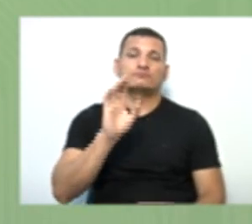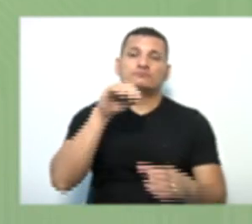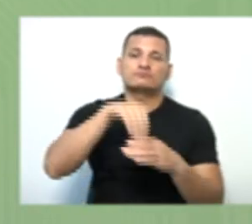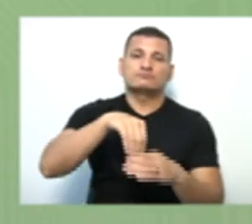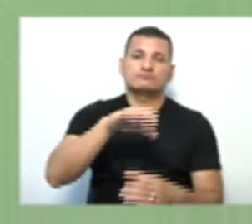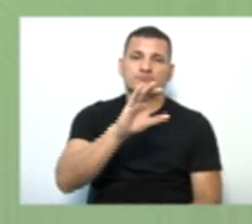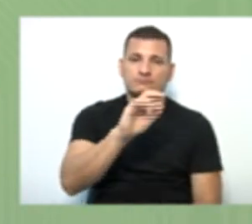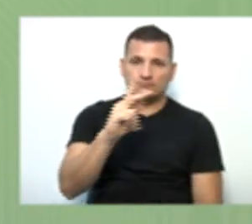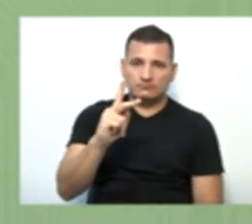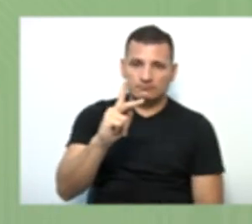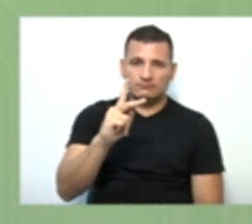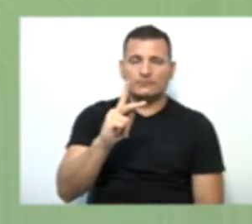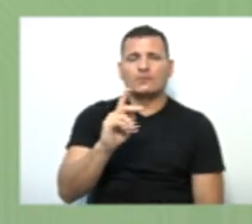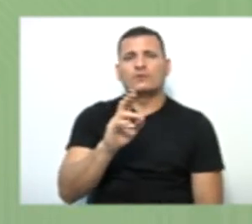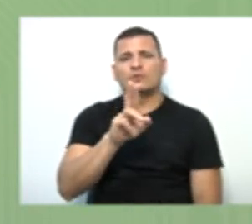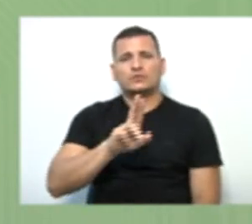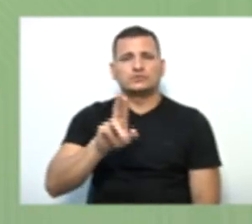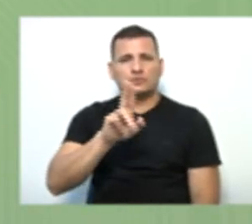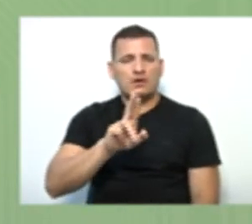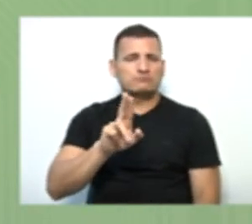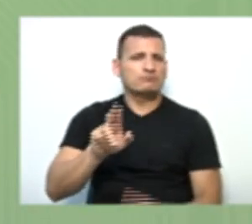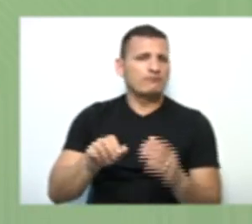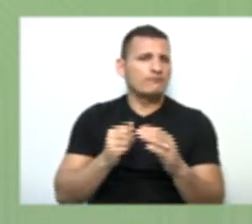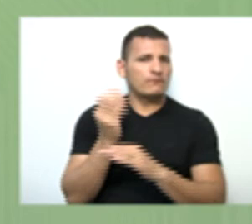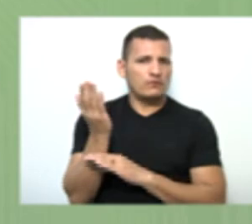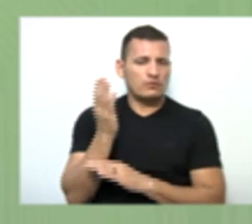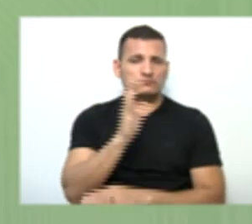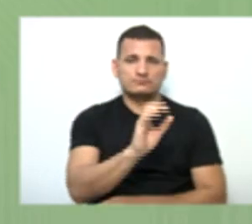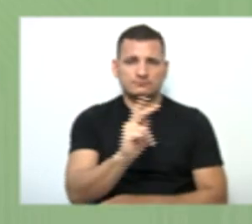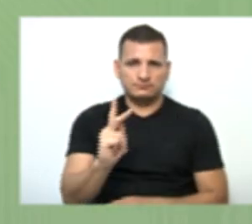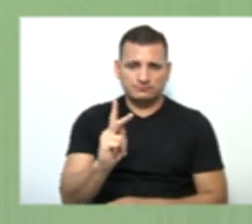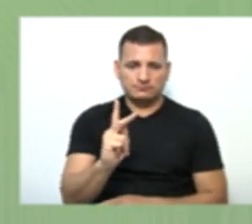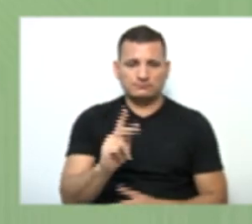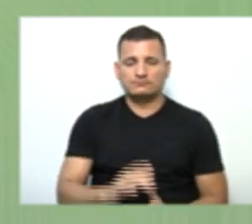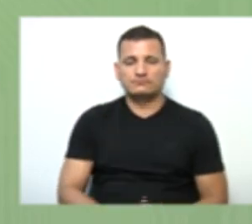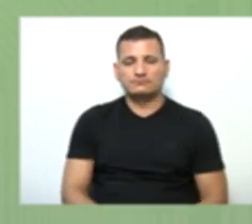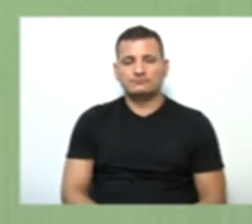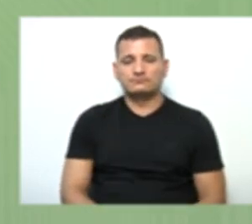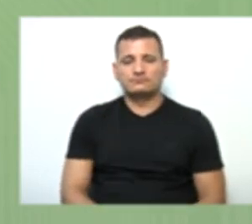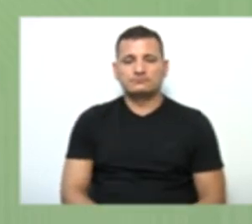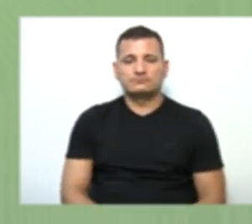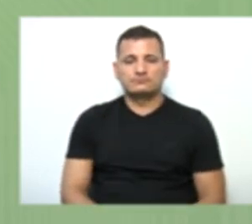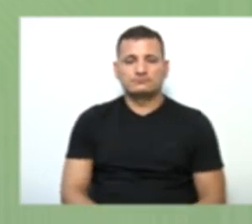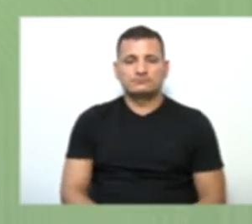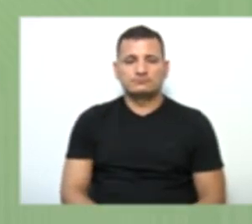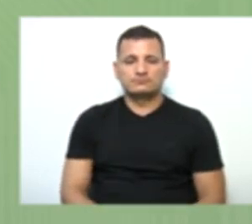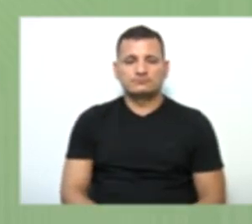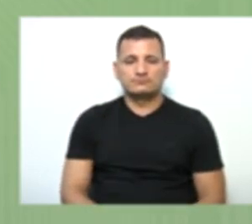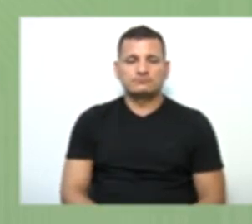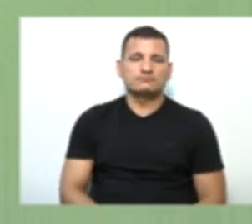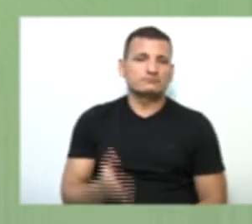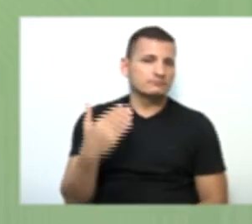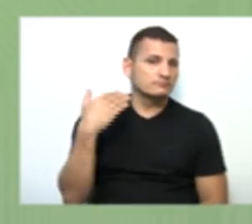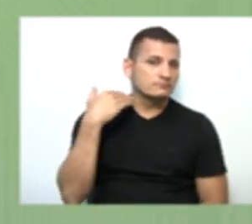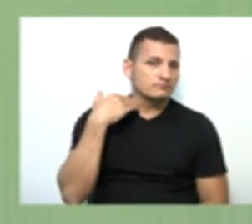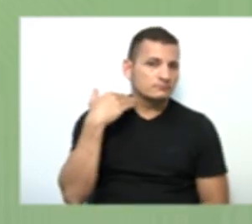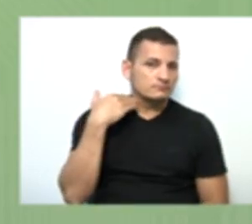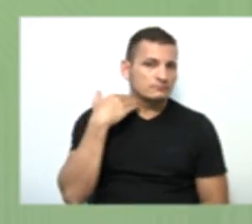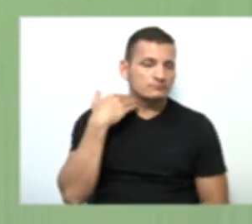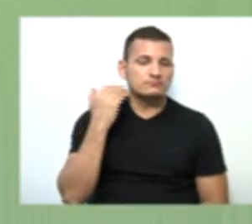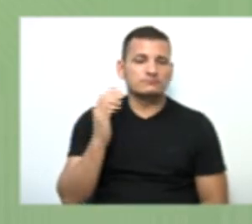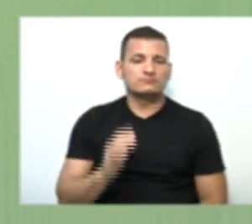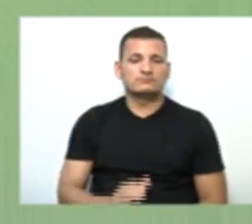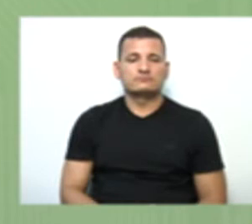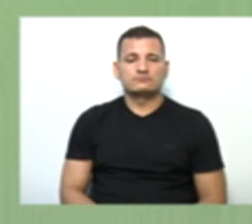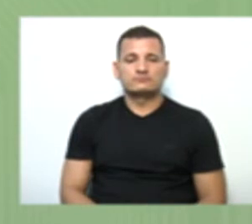os usuários externos, que são que os usuários externos nós temos, são os bancos,